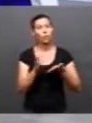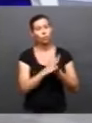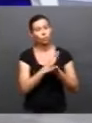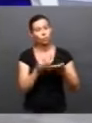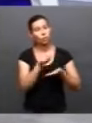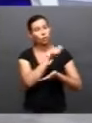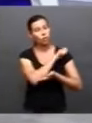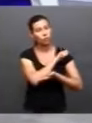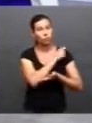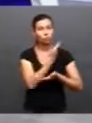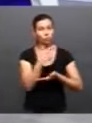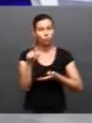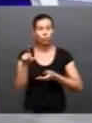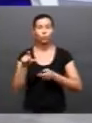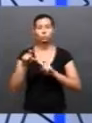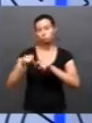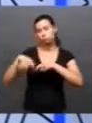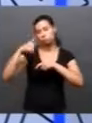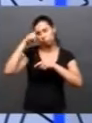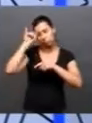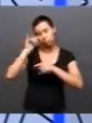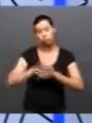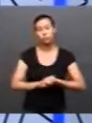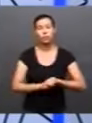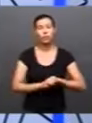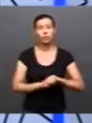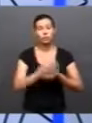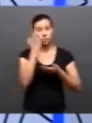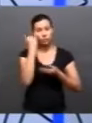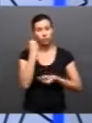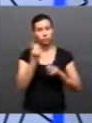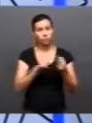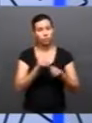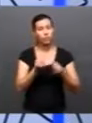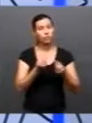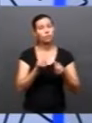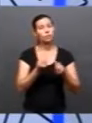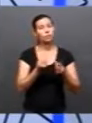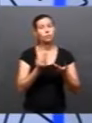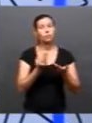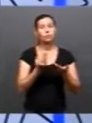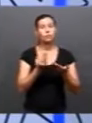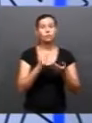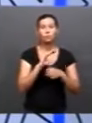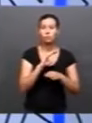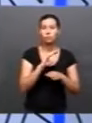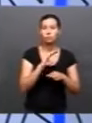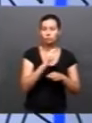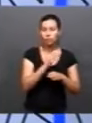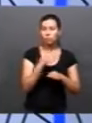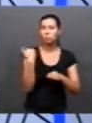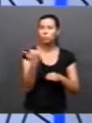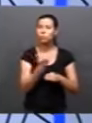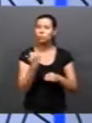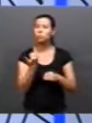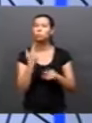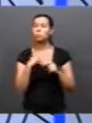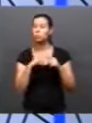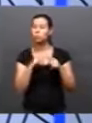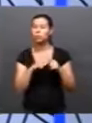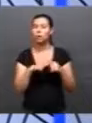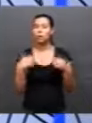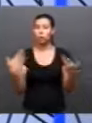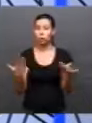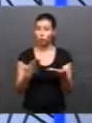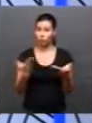outro é pecuarista. Eu acho que saber a importância da ciência para nossas vidas é fundamental, principalmente no momento agora,